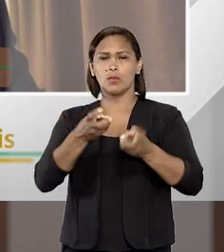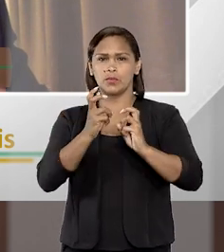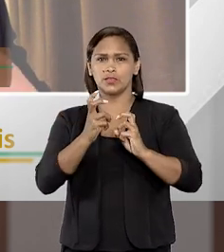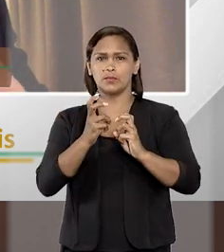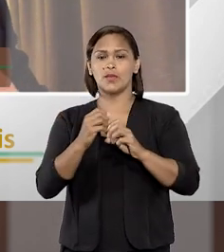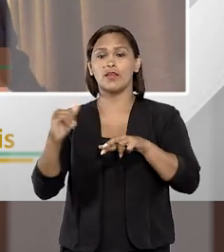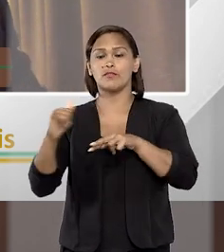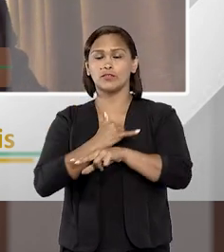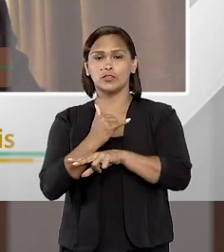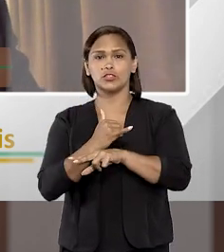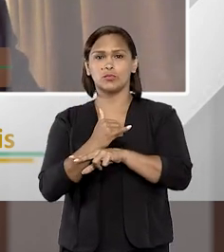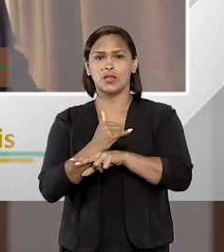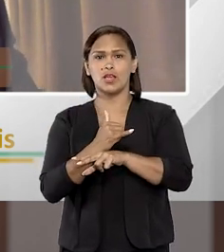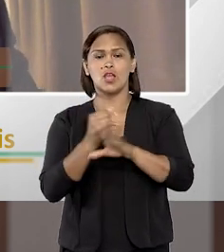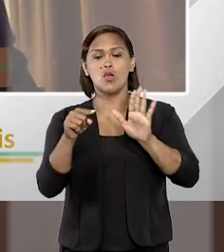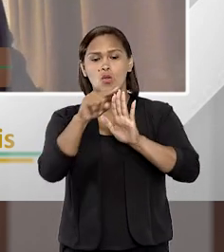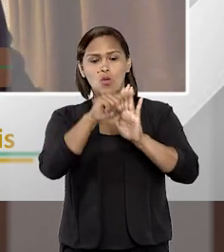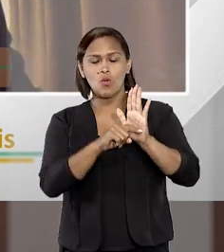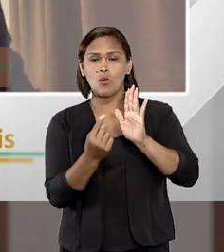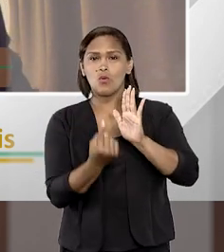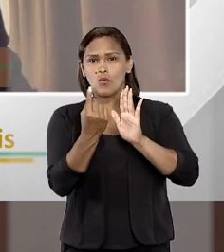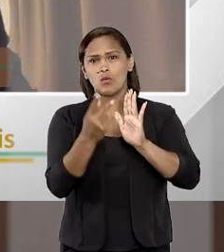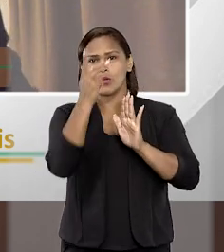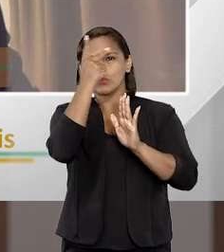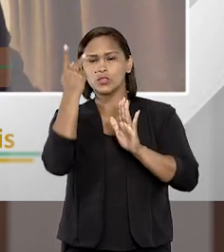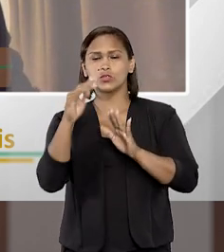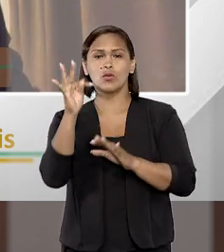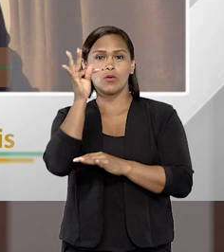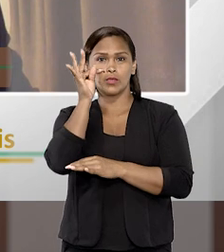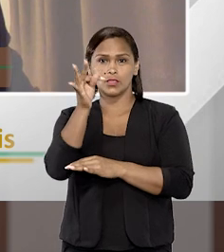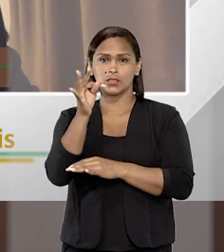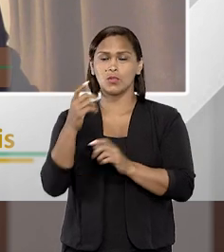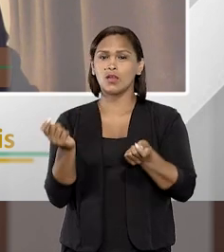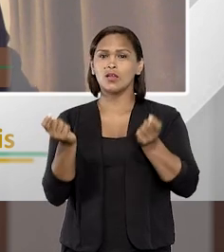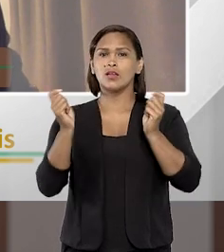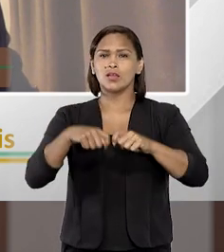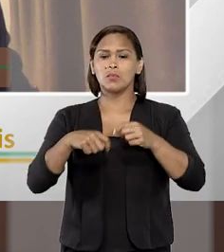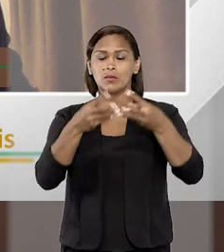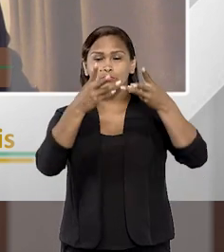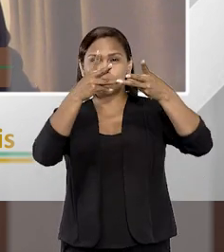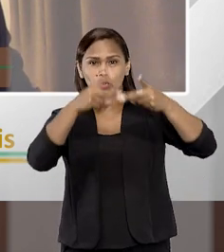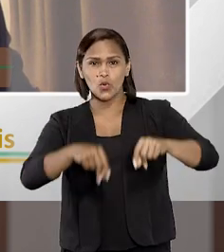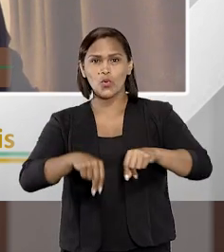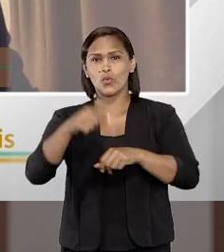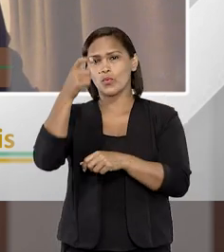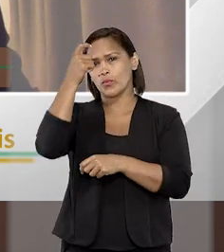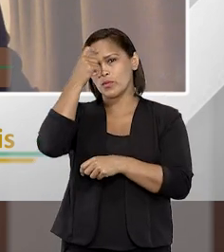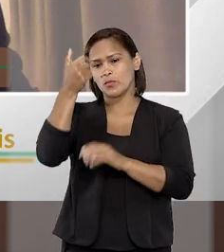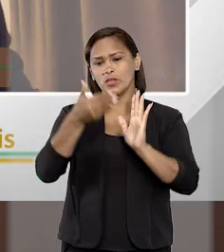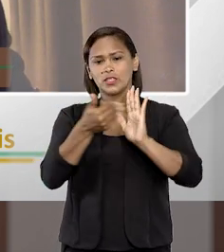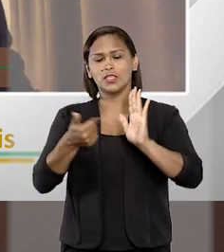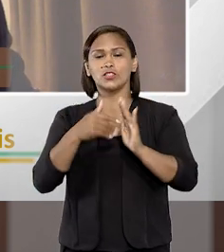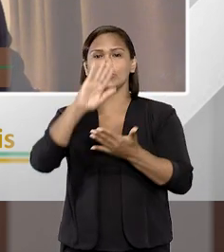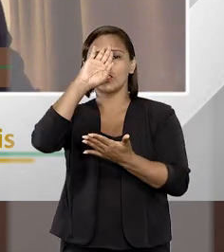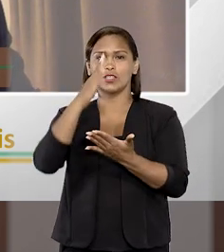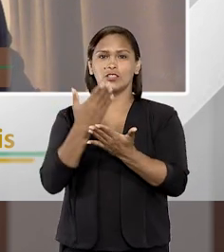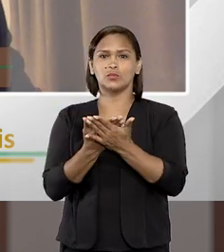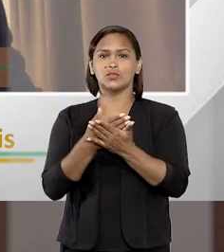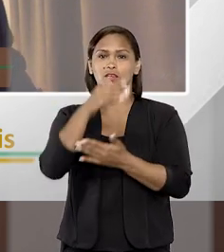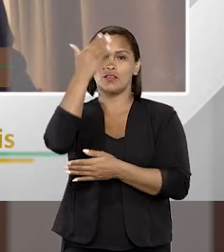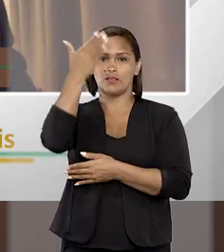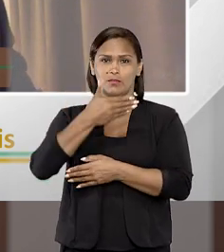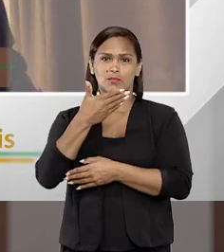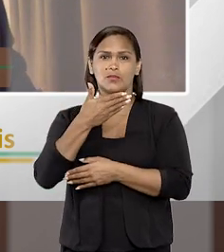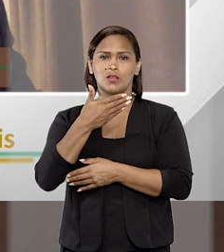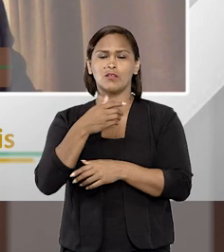vítima de uma pessoa vítima ou testemunha da capacidade de memória e retirar a credibilidade da